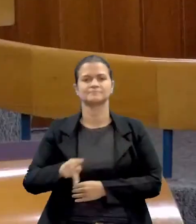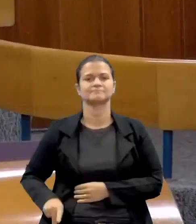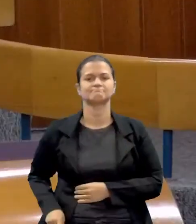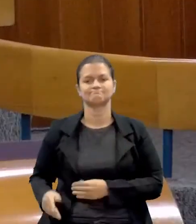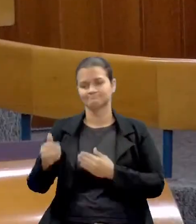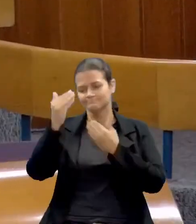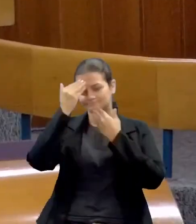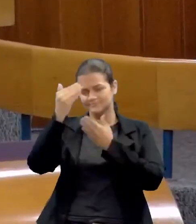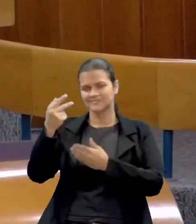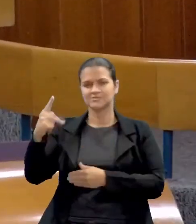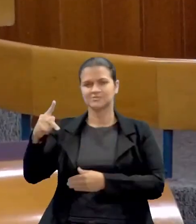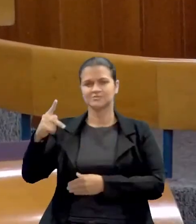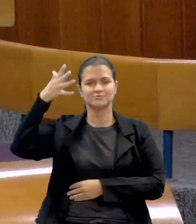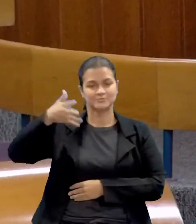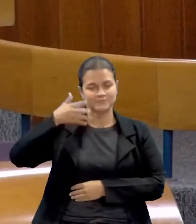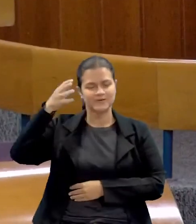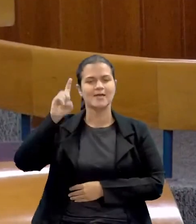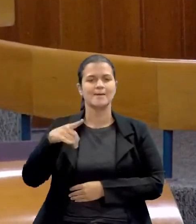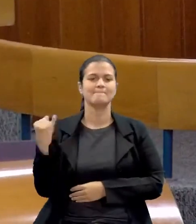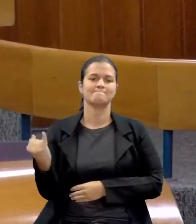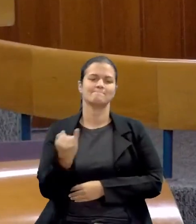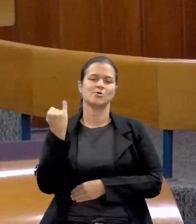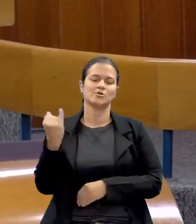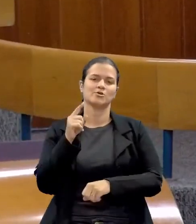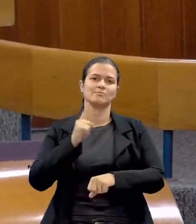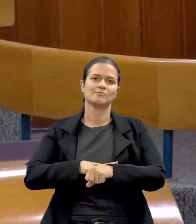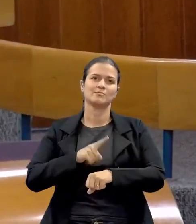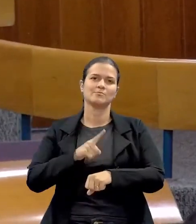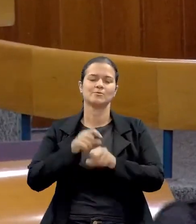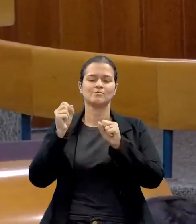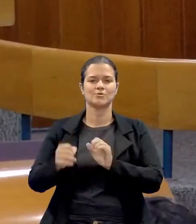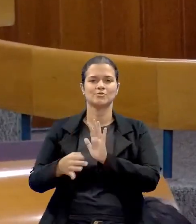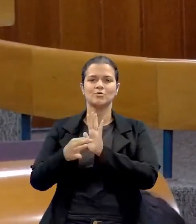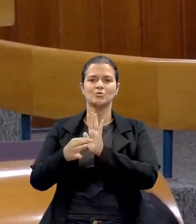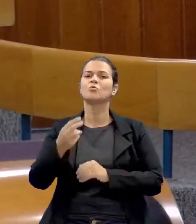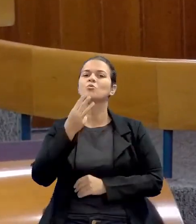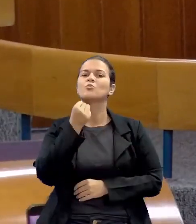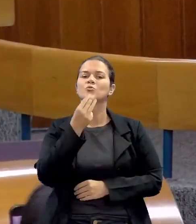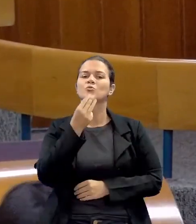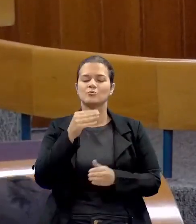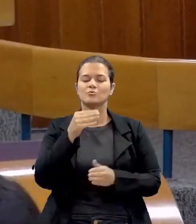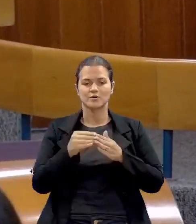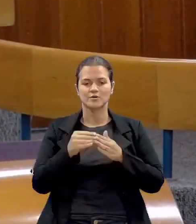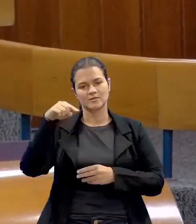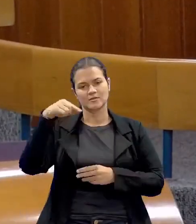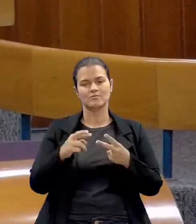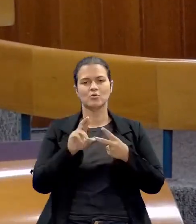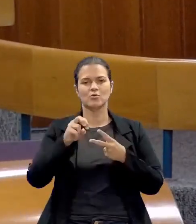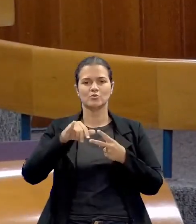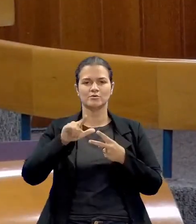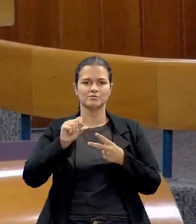sua manifestação, importante esse momento. Uma fala, o vereador William, por favor, e depois o vereador Ronilson Reis.